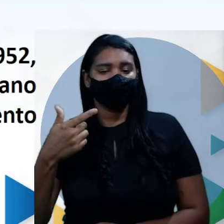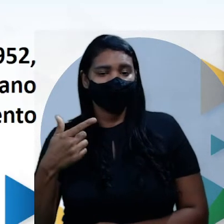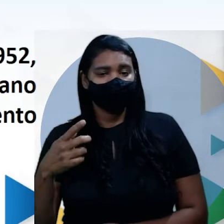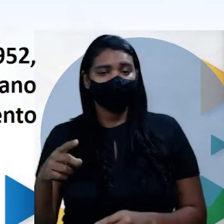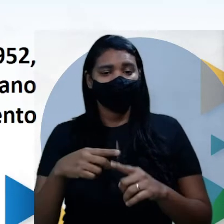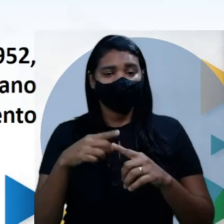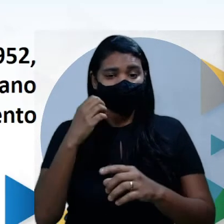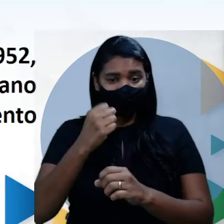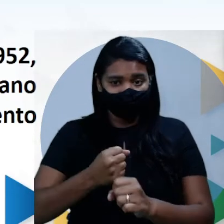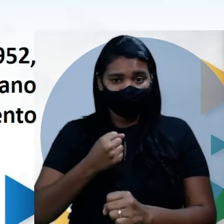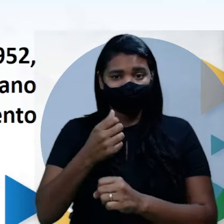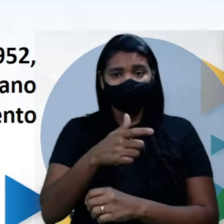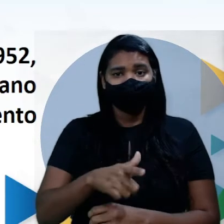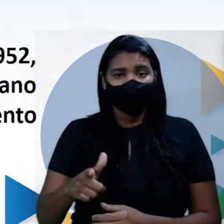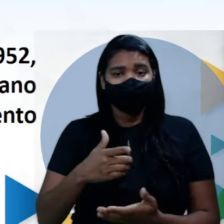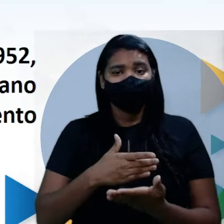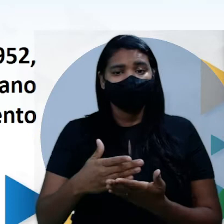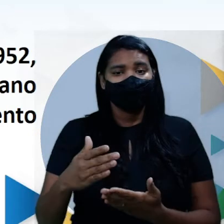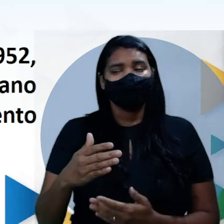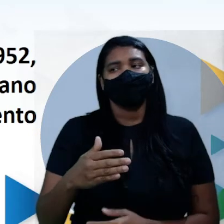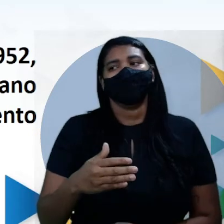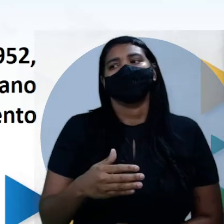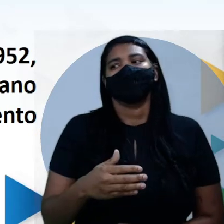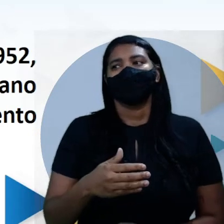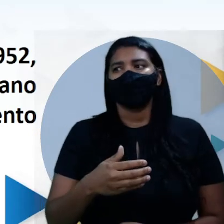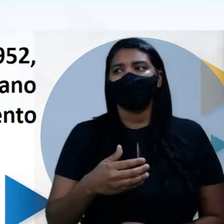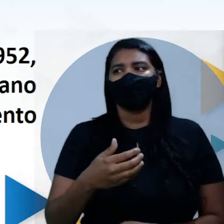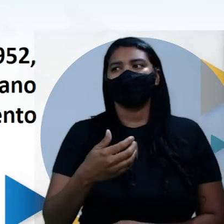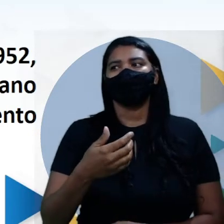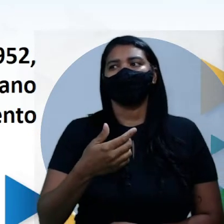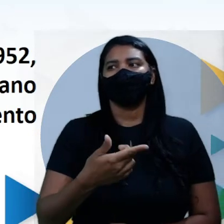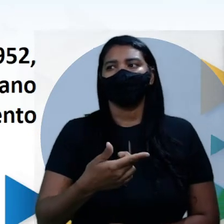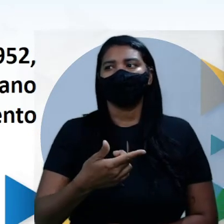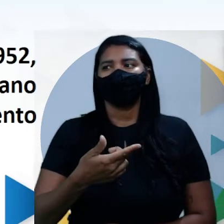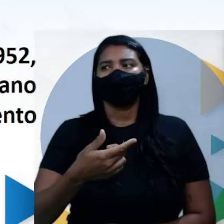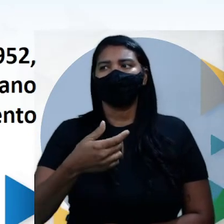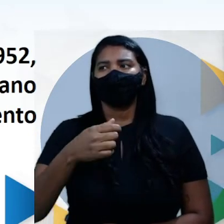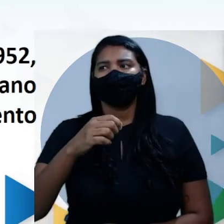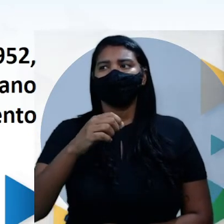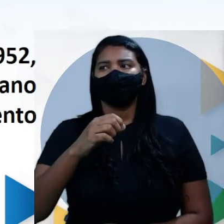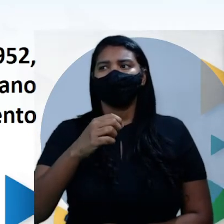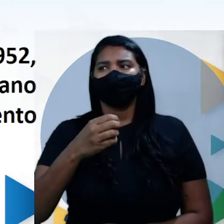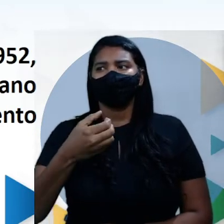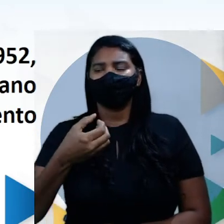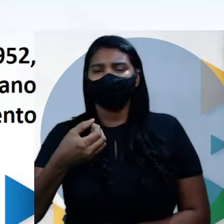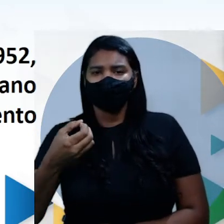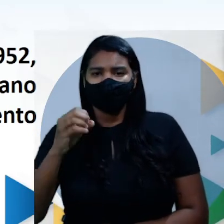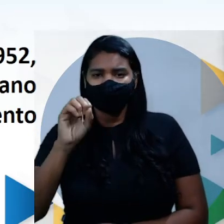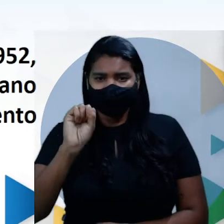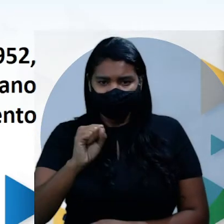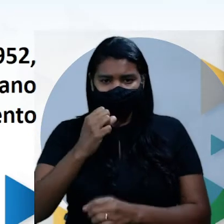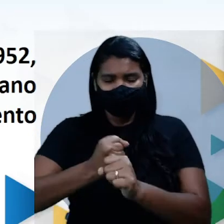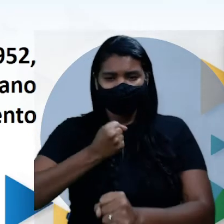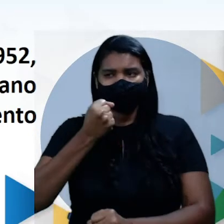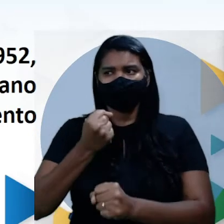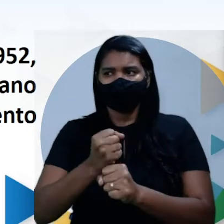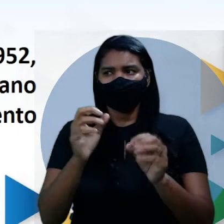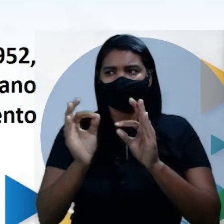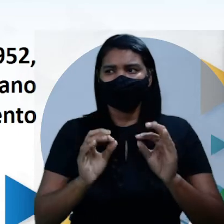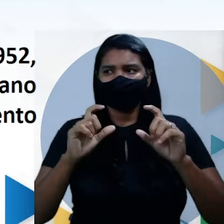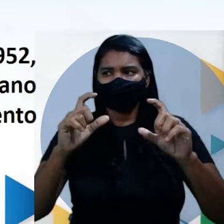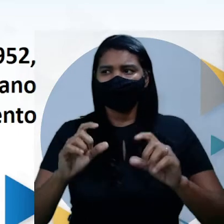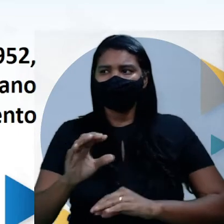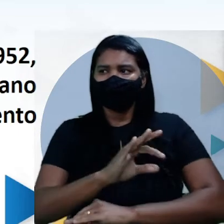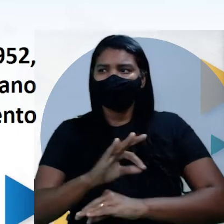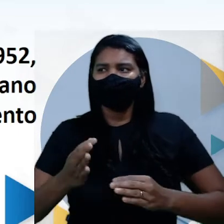foi reinaugurado em 2008, né? Ele passou por uma grande reforma, as coisas importantes dele foram